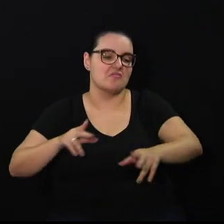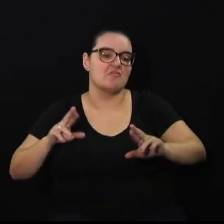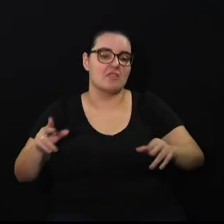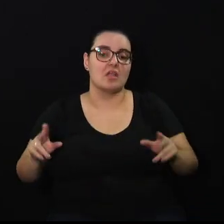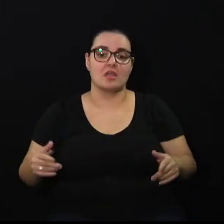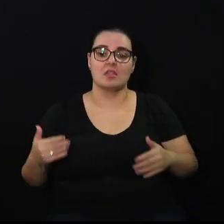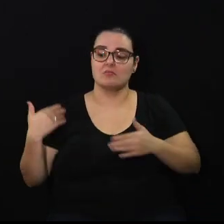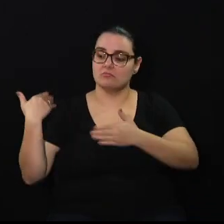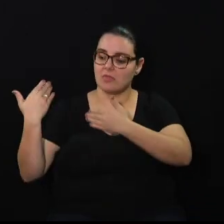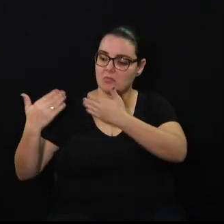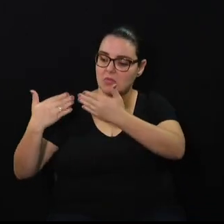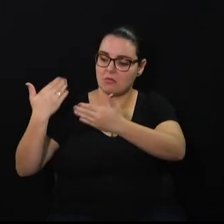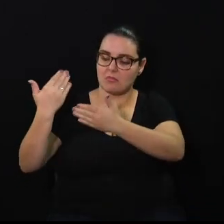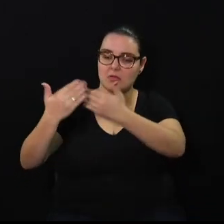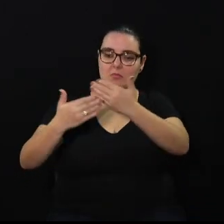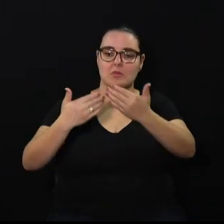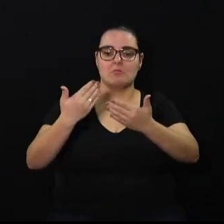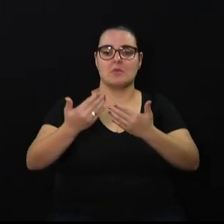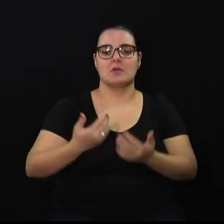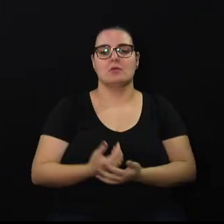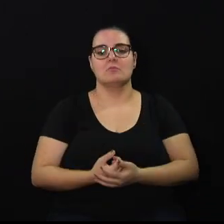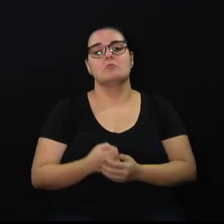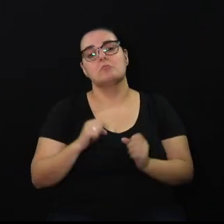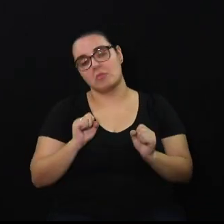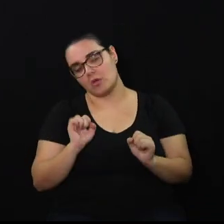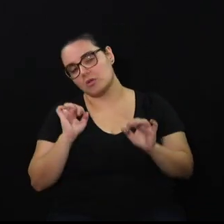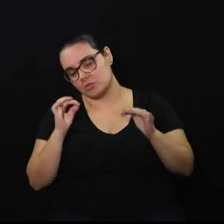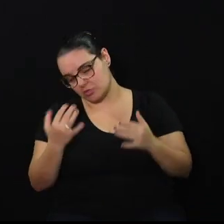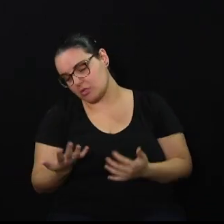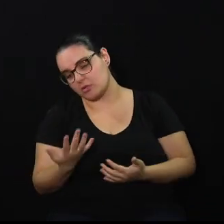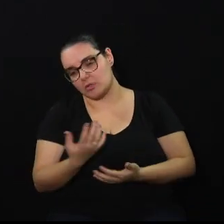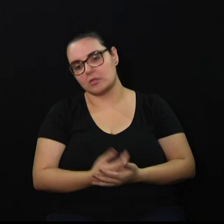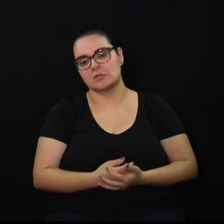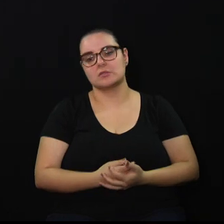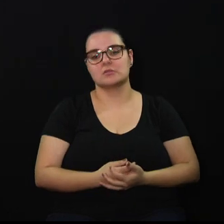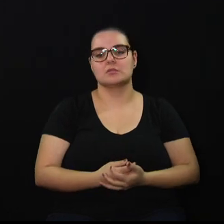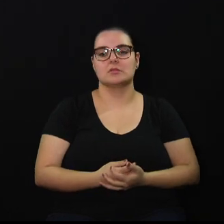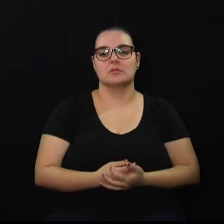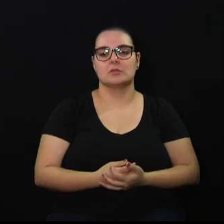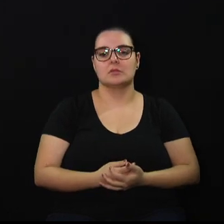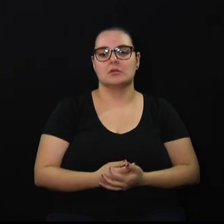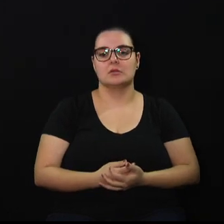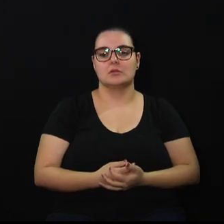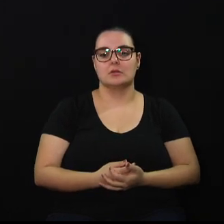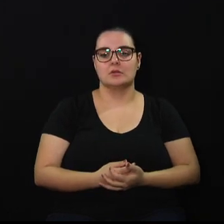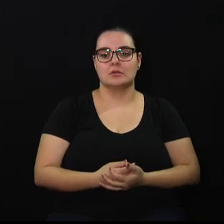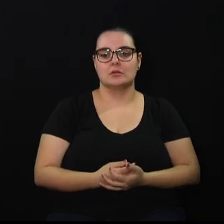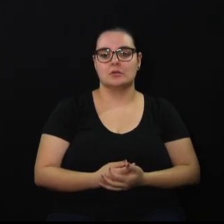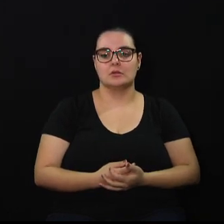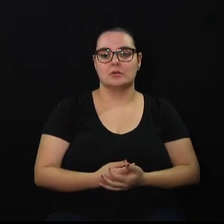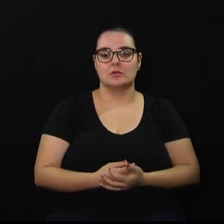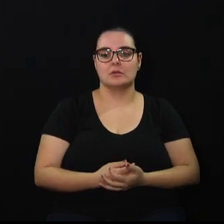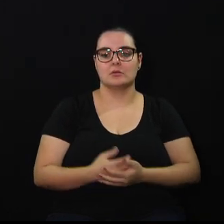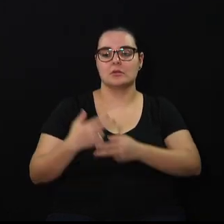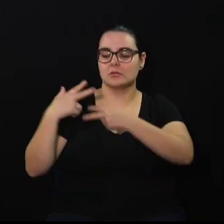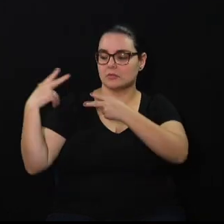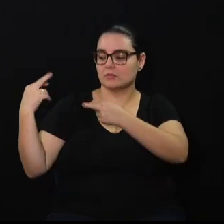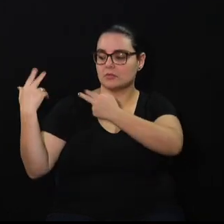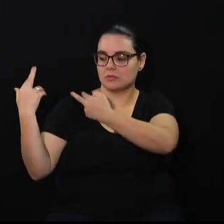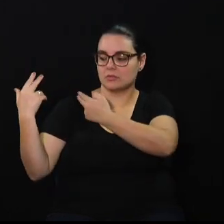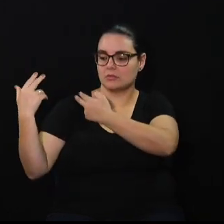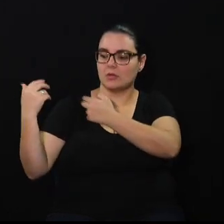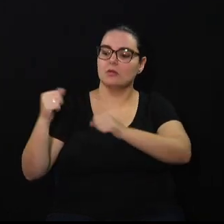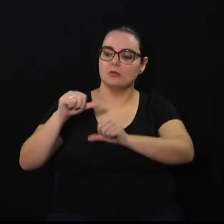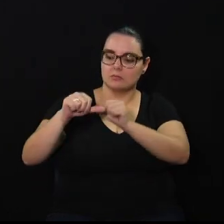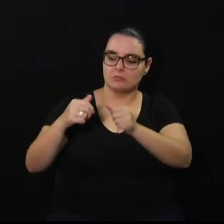não apresenta mais reações aquelas mesmas coisas que ela apresentava antes essas essas ações